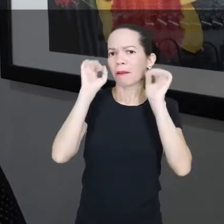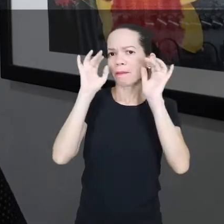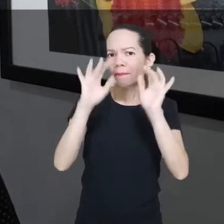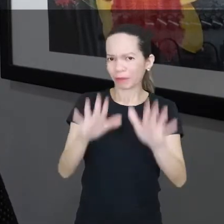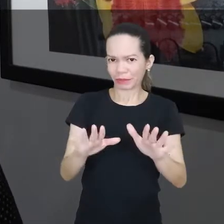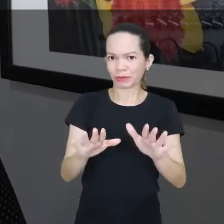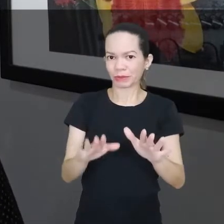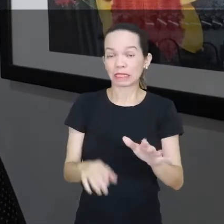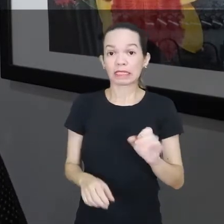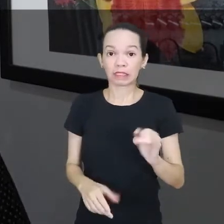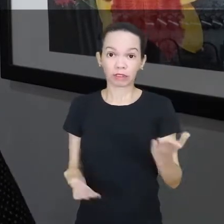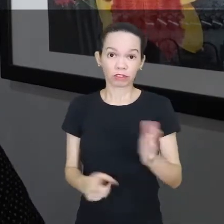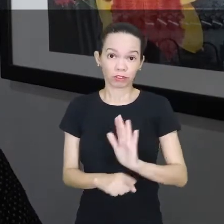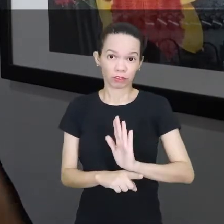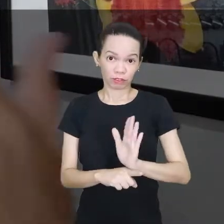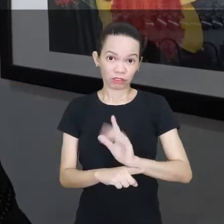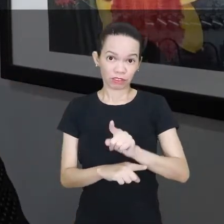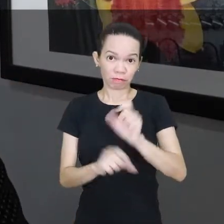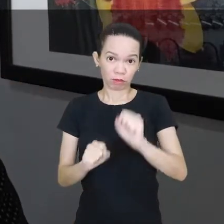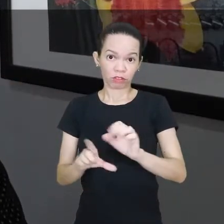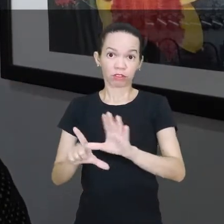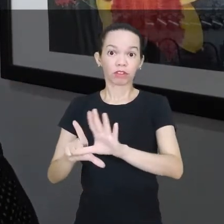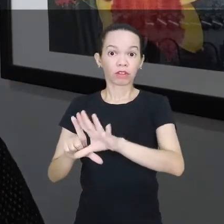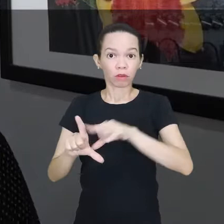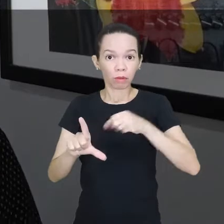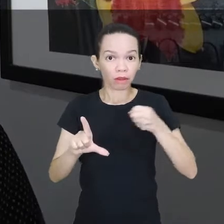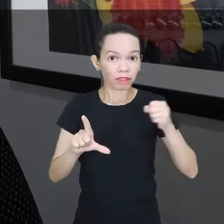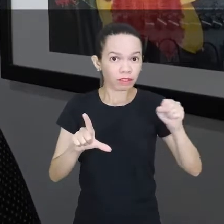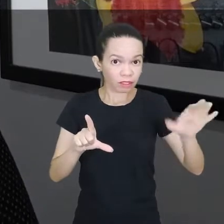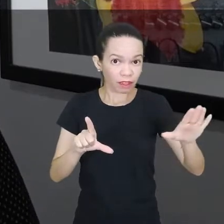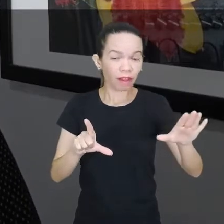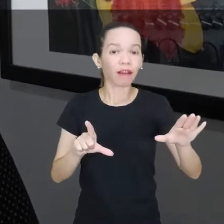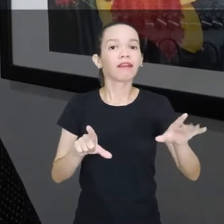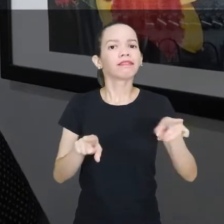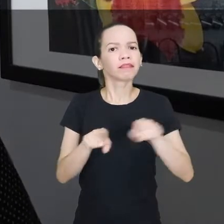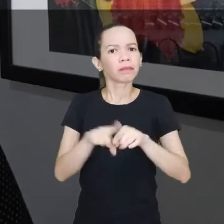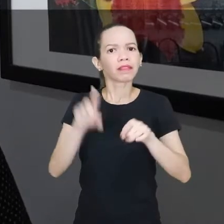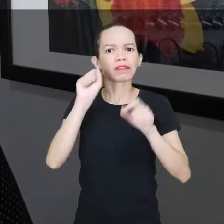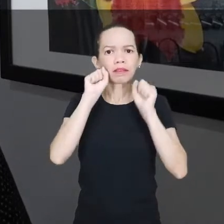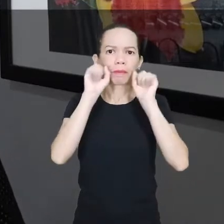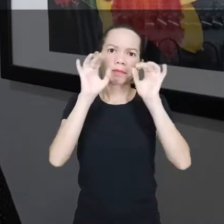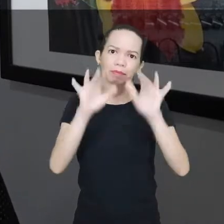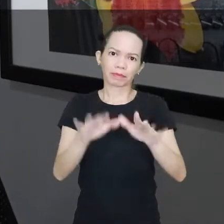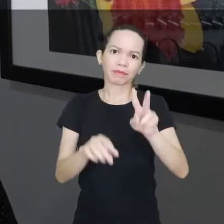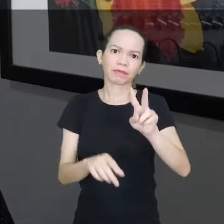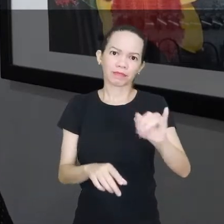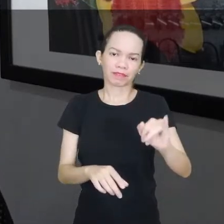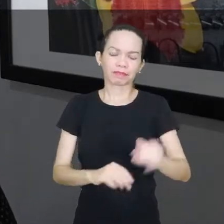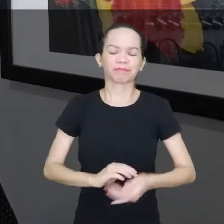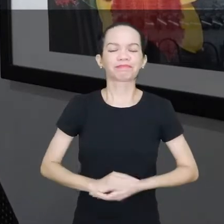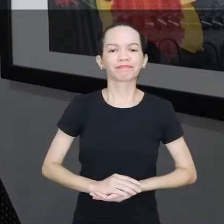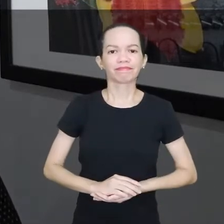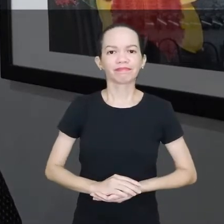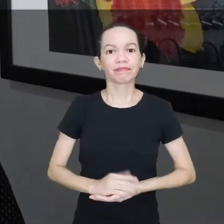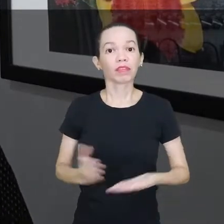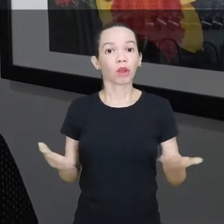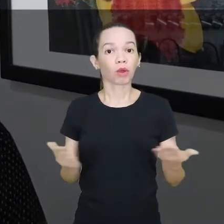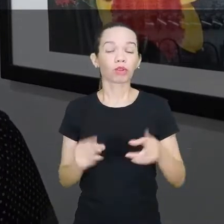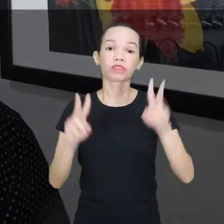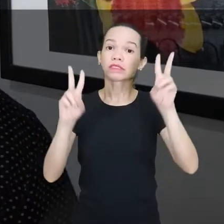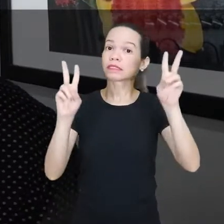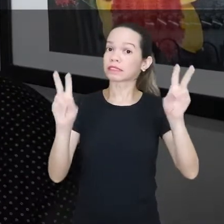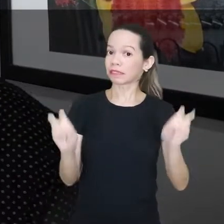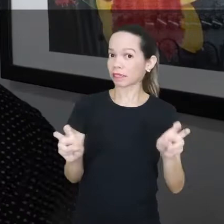você puder compartilhar esse vídeo e abençoar outras vidas, será bênção da parte de Deus. Bom, eu quero falar sobre um